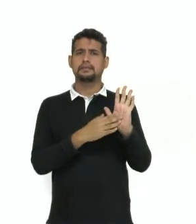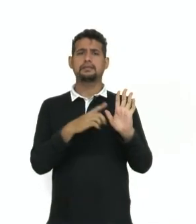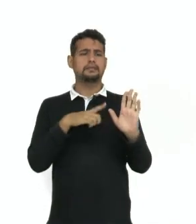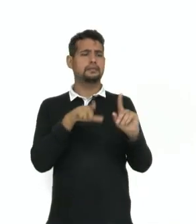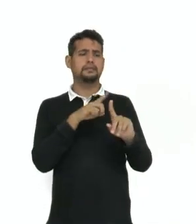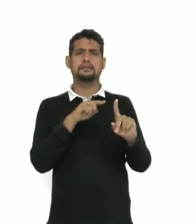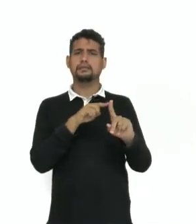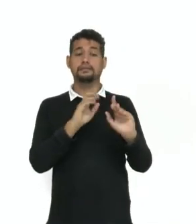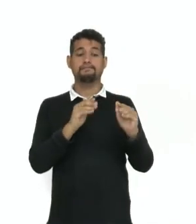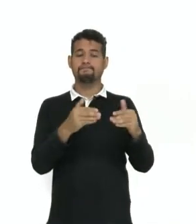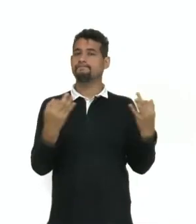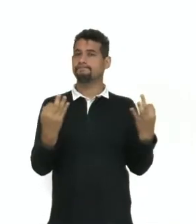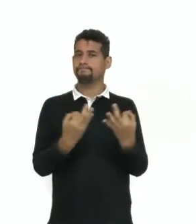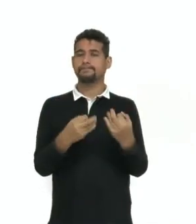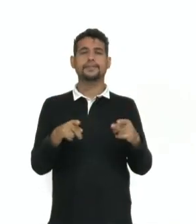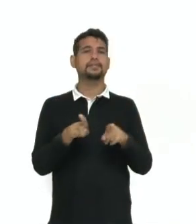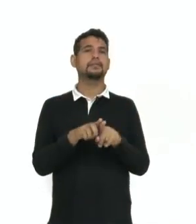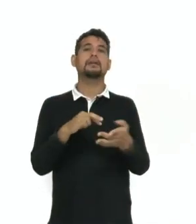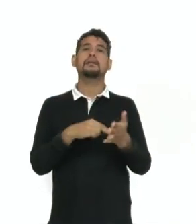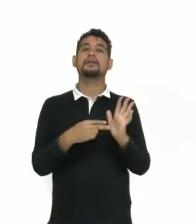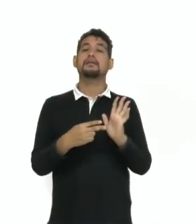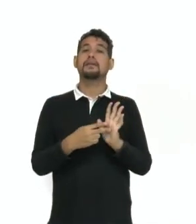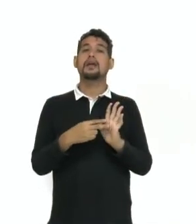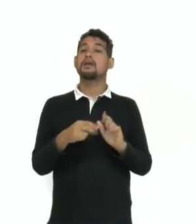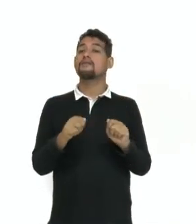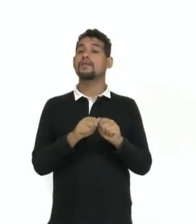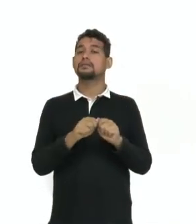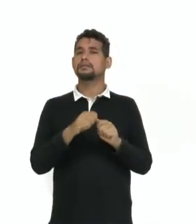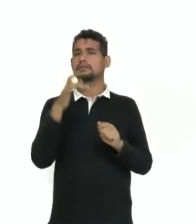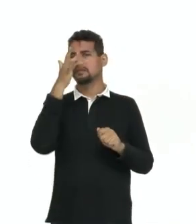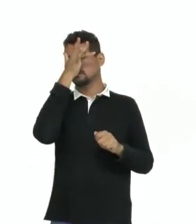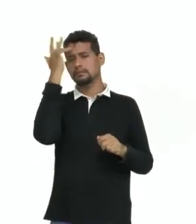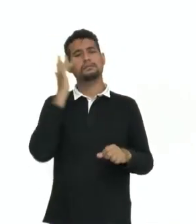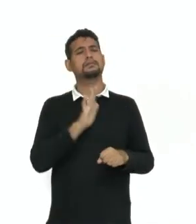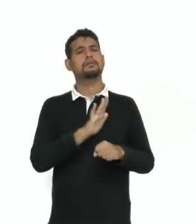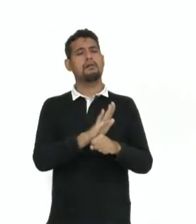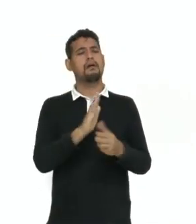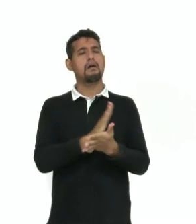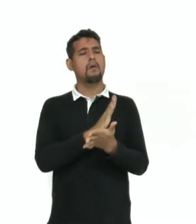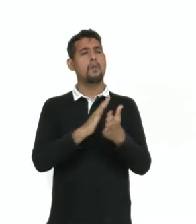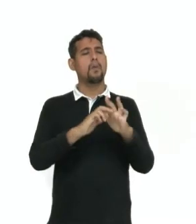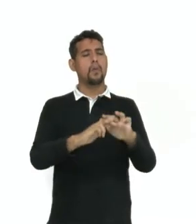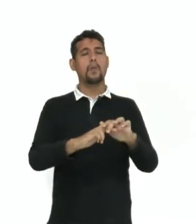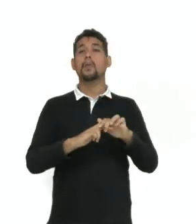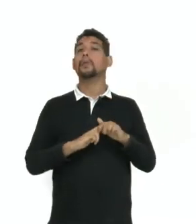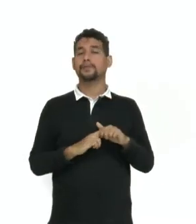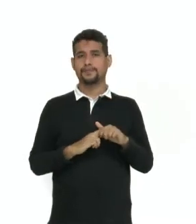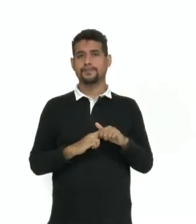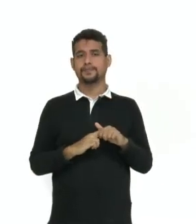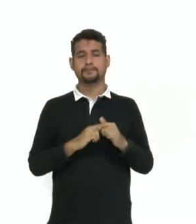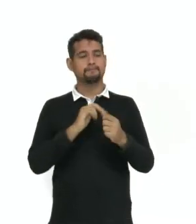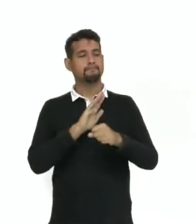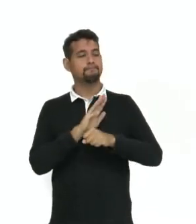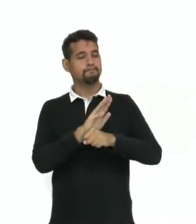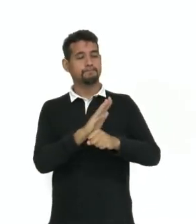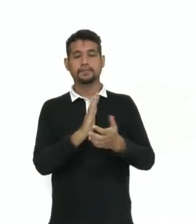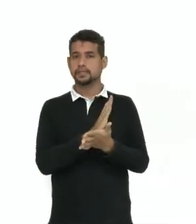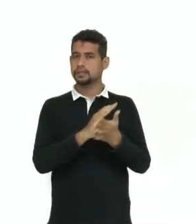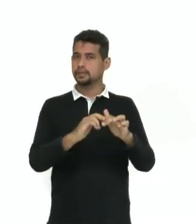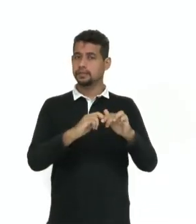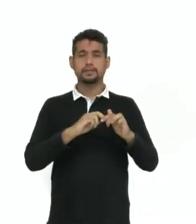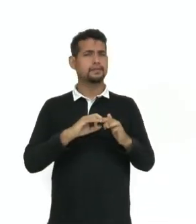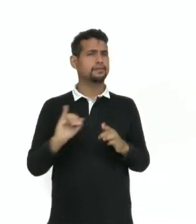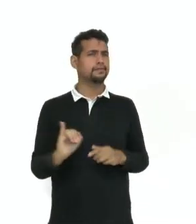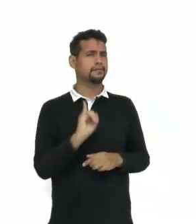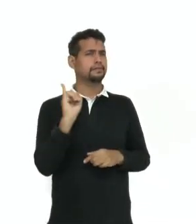finalidade específica, que é a de mobilizar em prol de uma causa, ou seja, a favor de uma causa relevante,